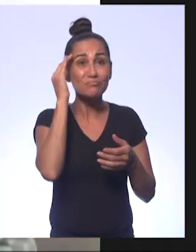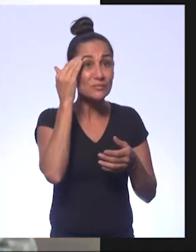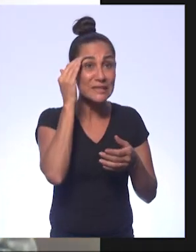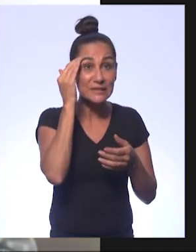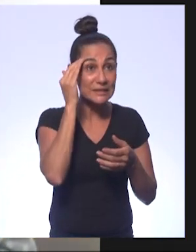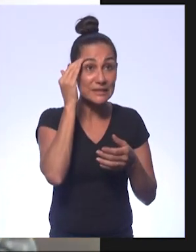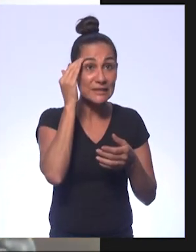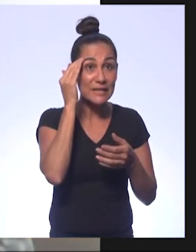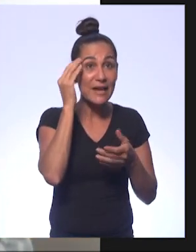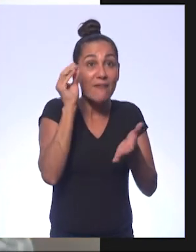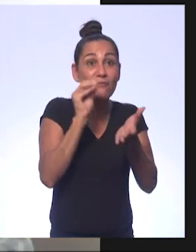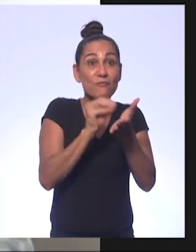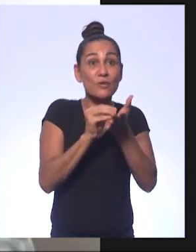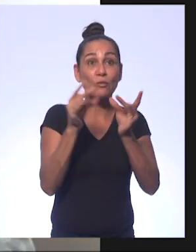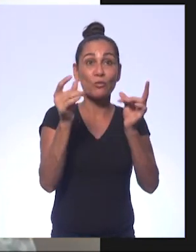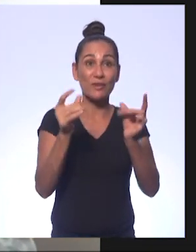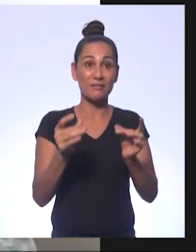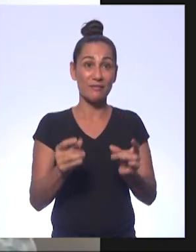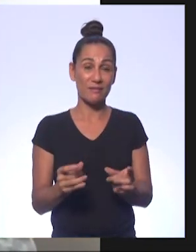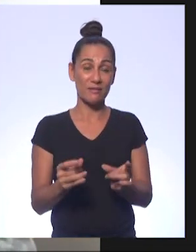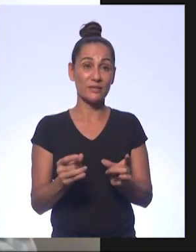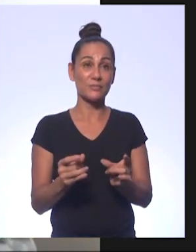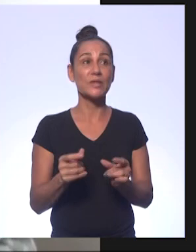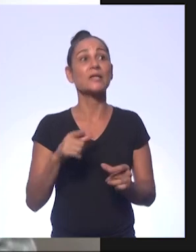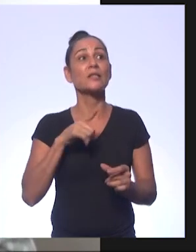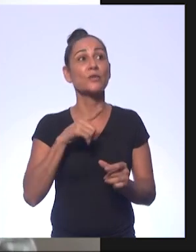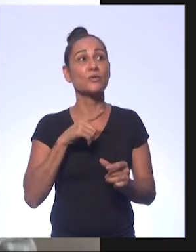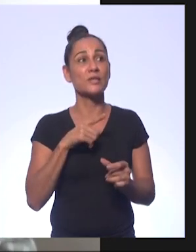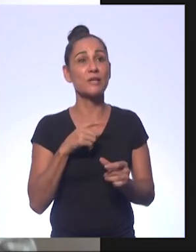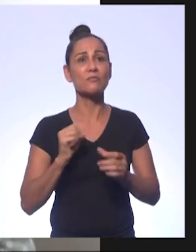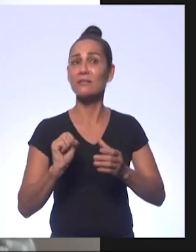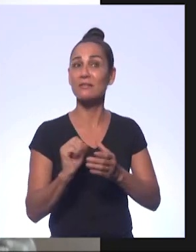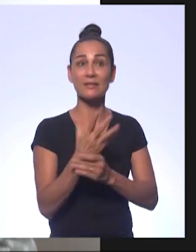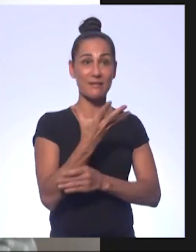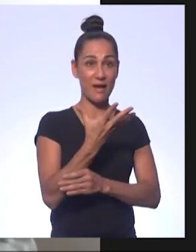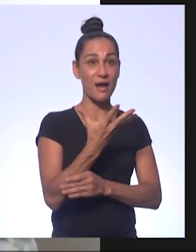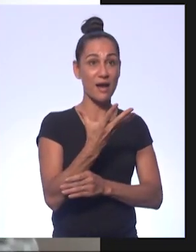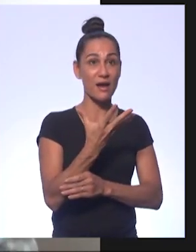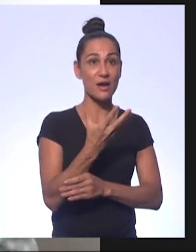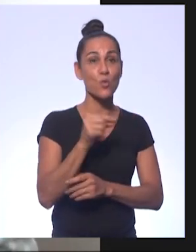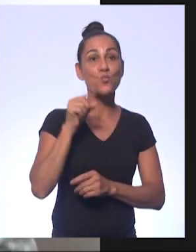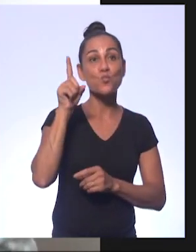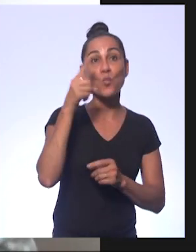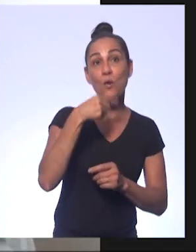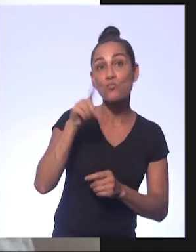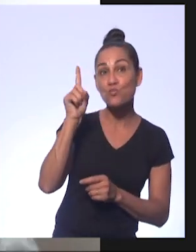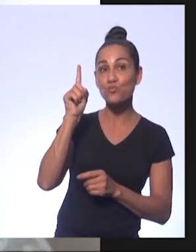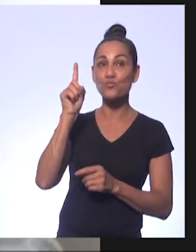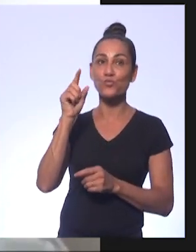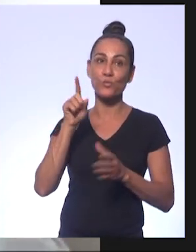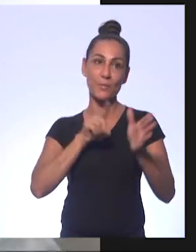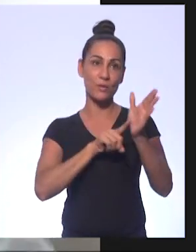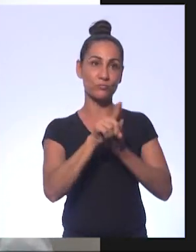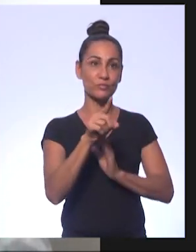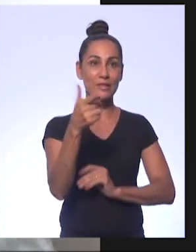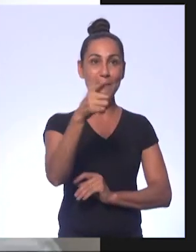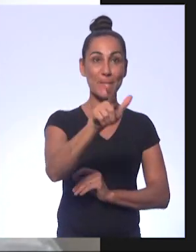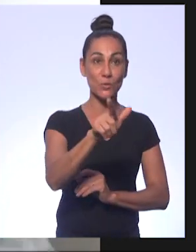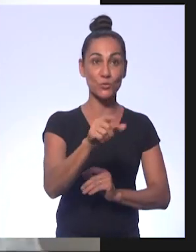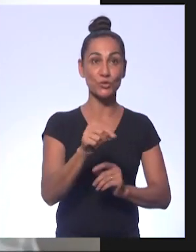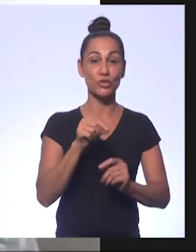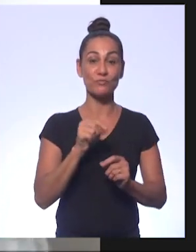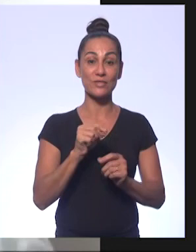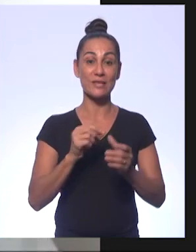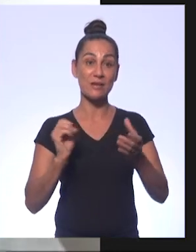Então, sempre eu tenho que criar. E uma última pergunta, depois que você criou as